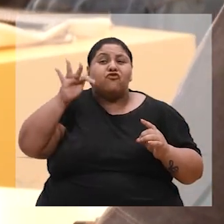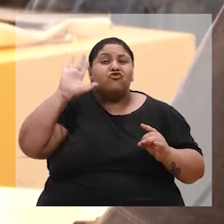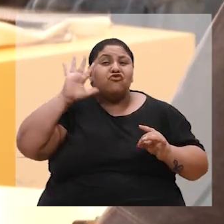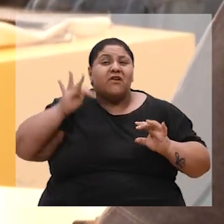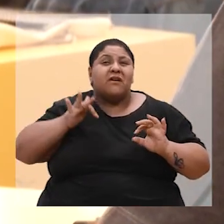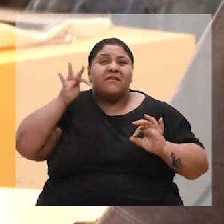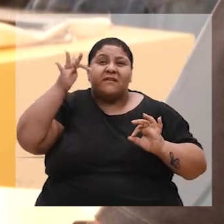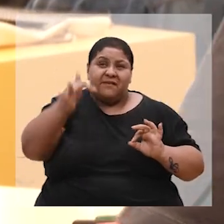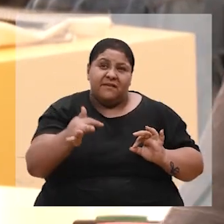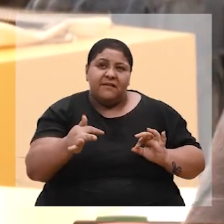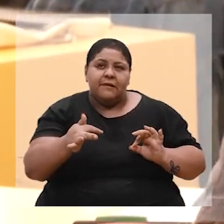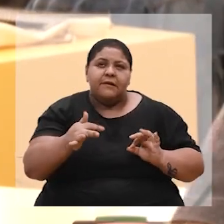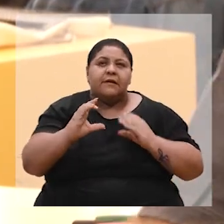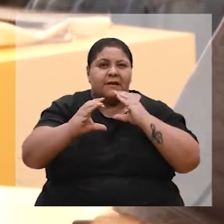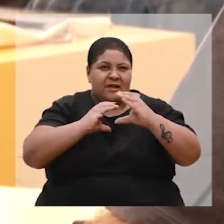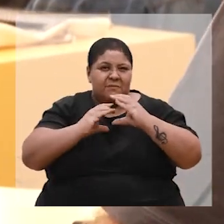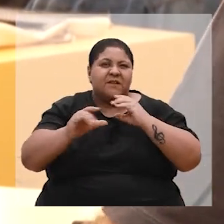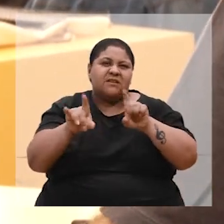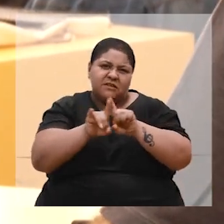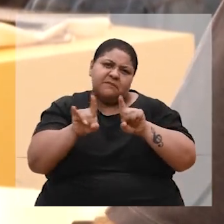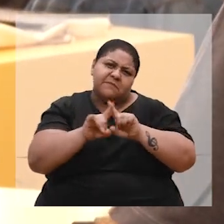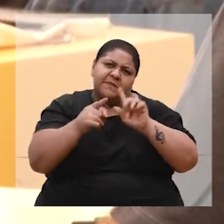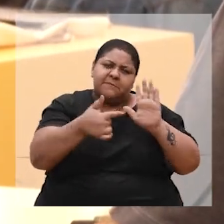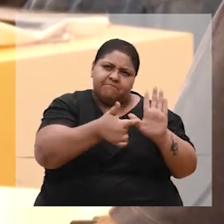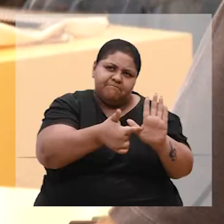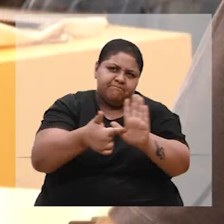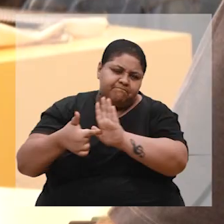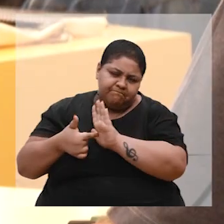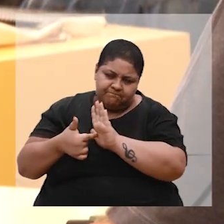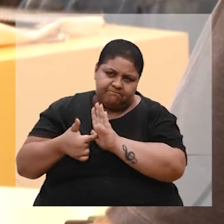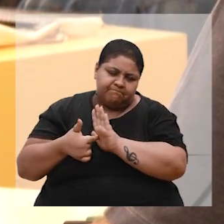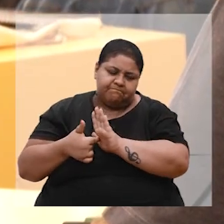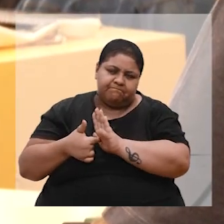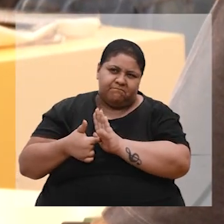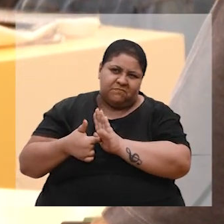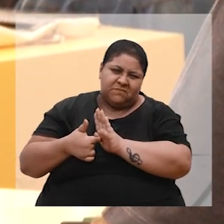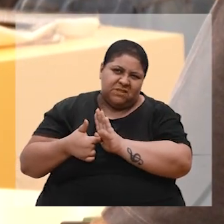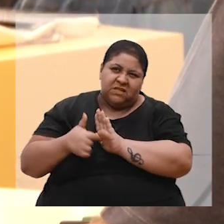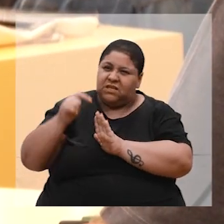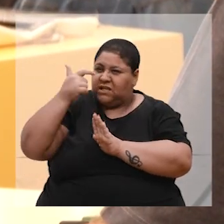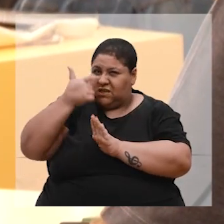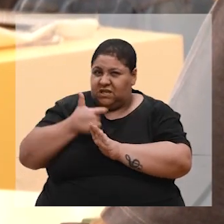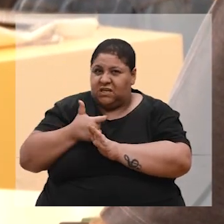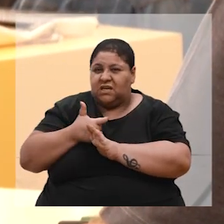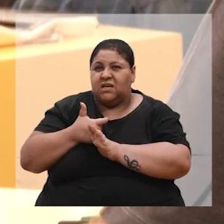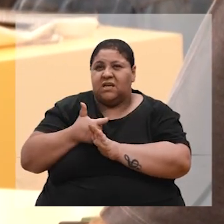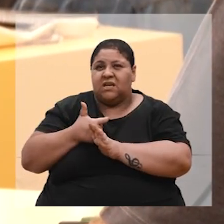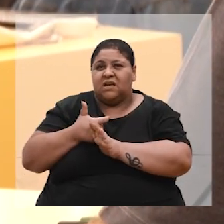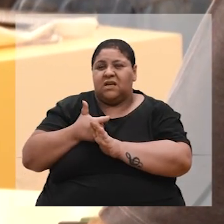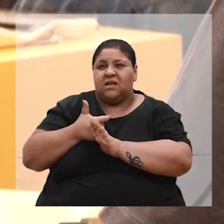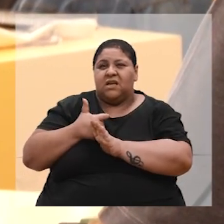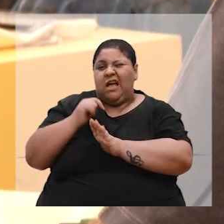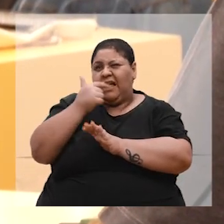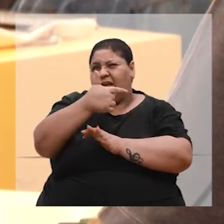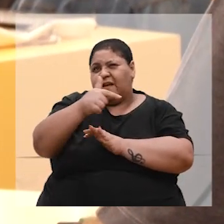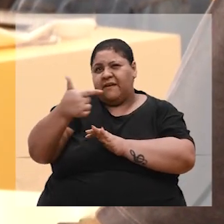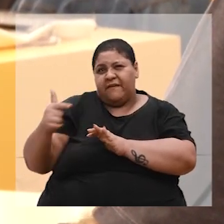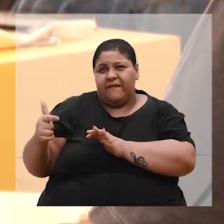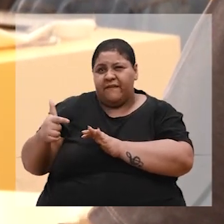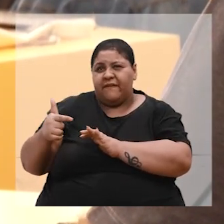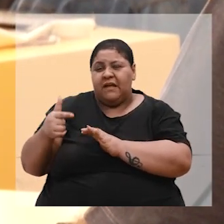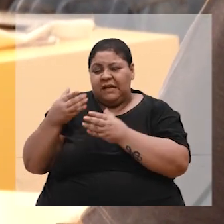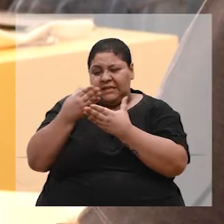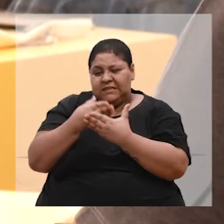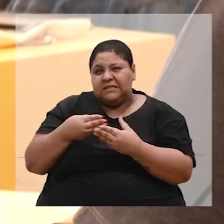não? Que a mídia também tem trazido. Então, acho que a escola pode trazer outra vez